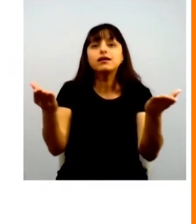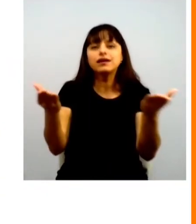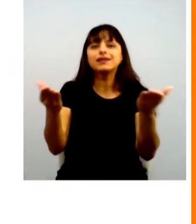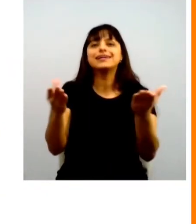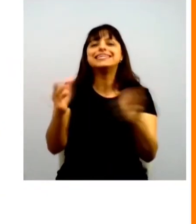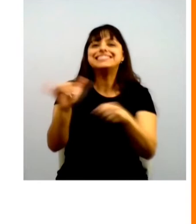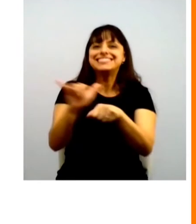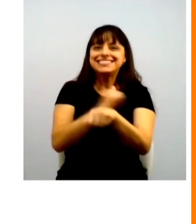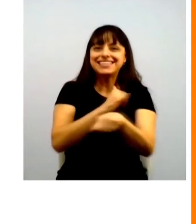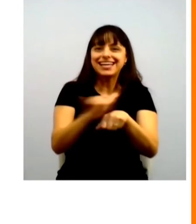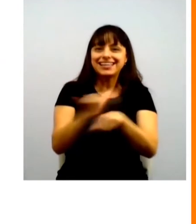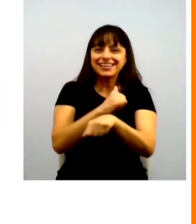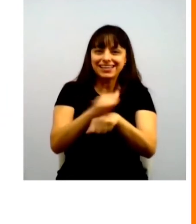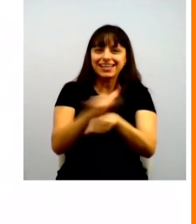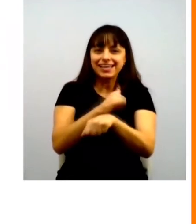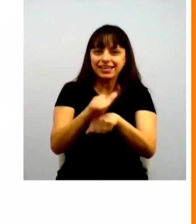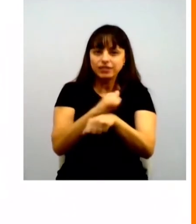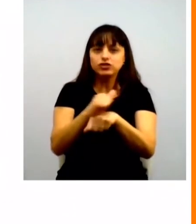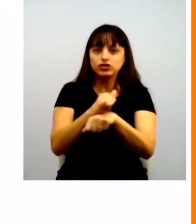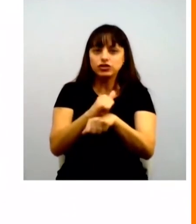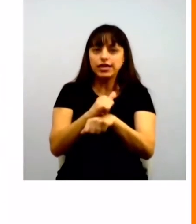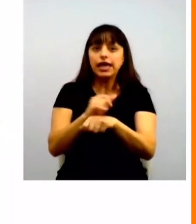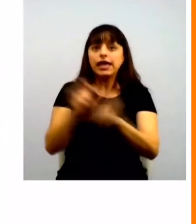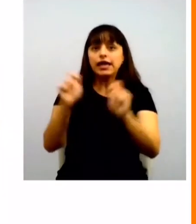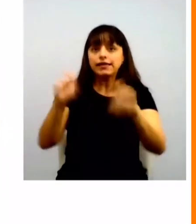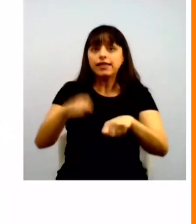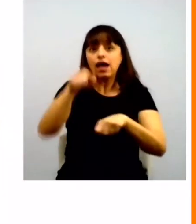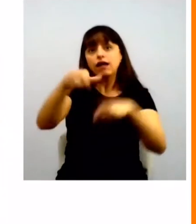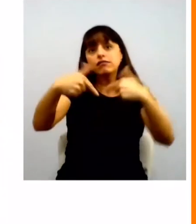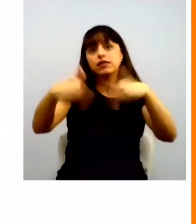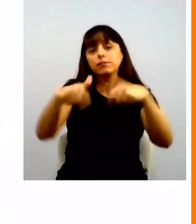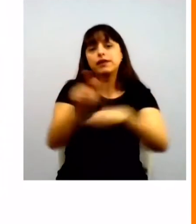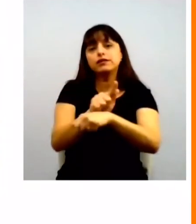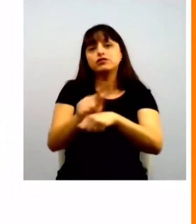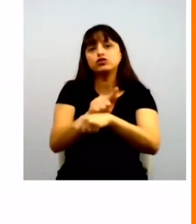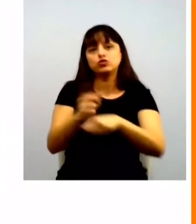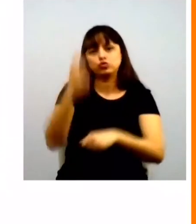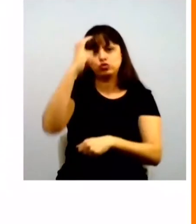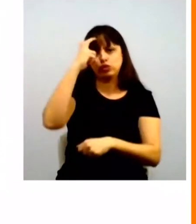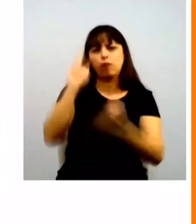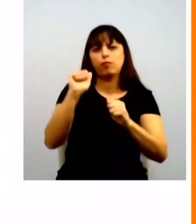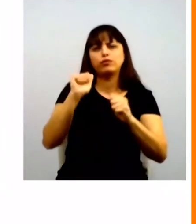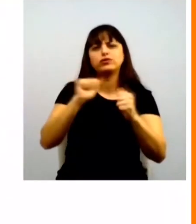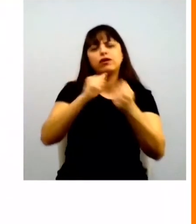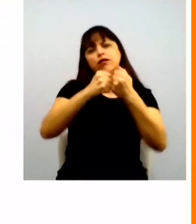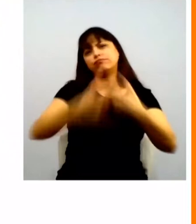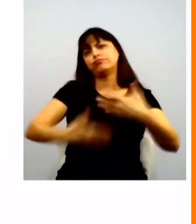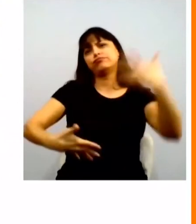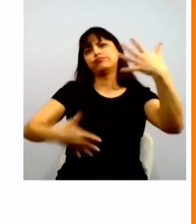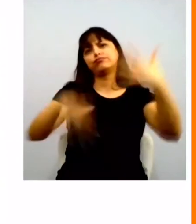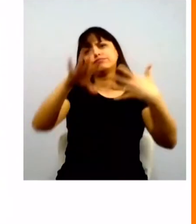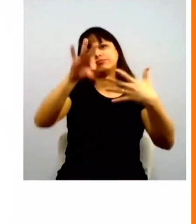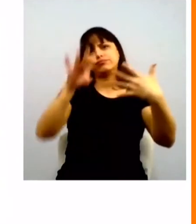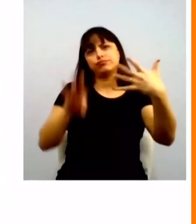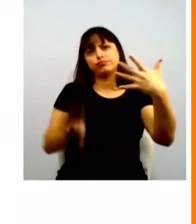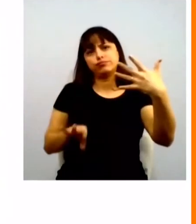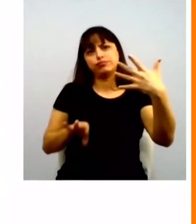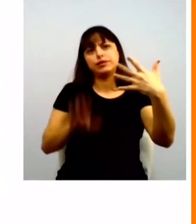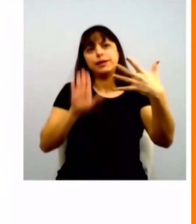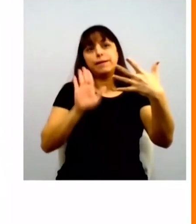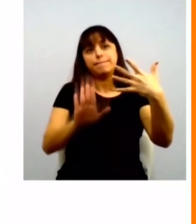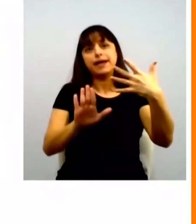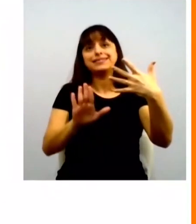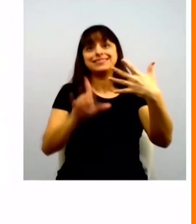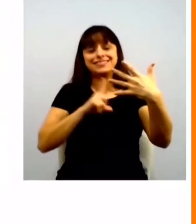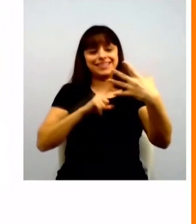intervenção em a gestão cultural. Podíamos escolher muitas dentro dessas quatro, mas quatro estratégias, e quando digo estratégias, digo